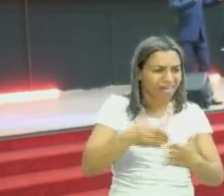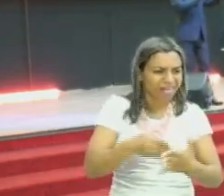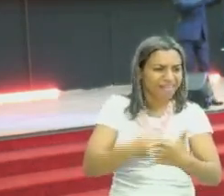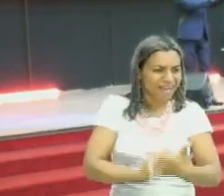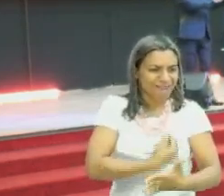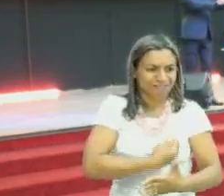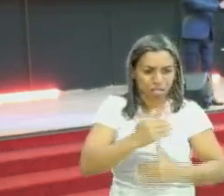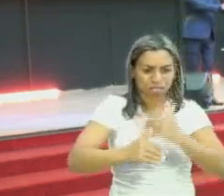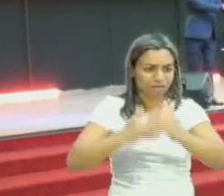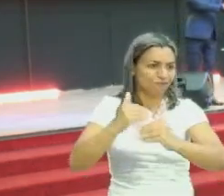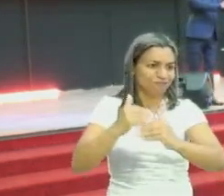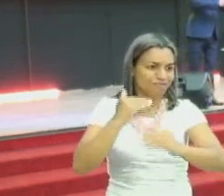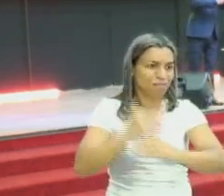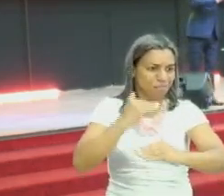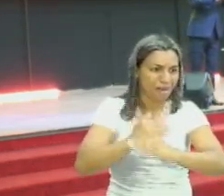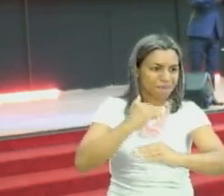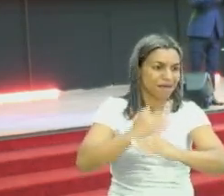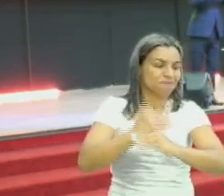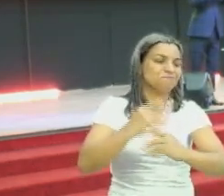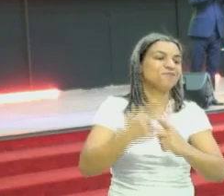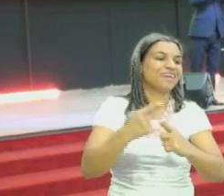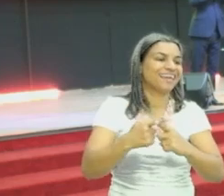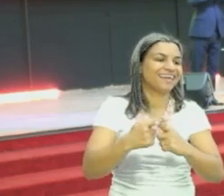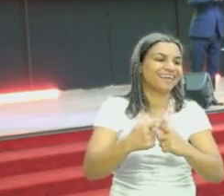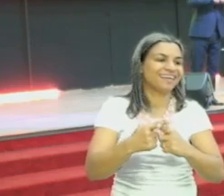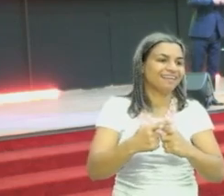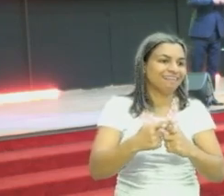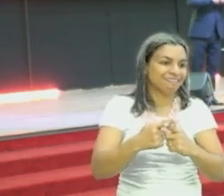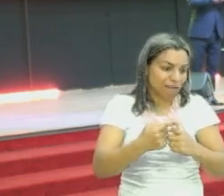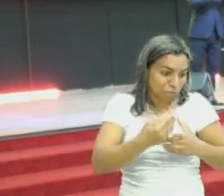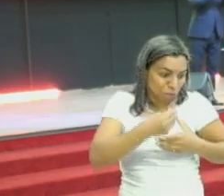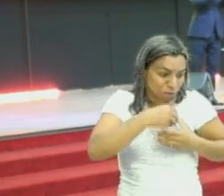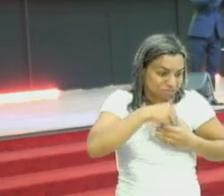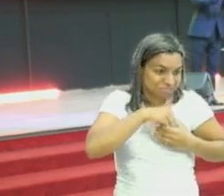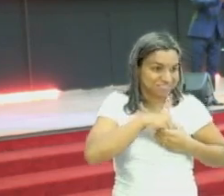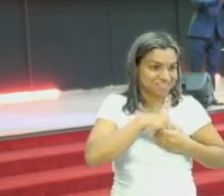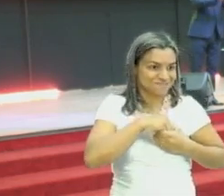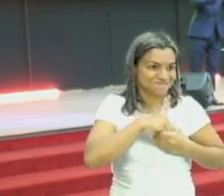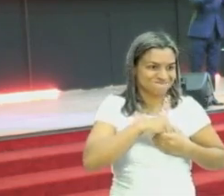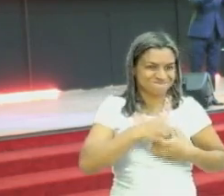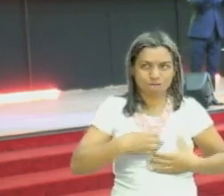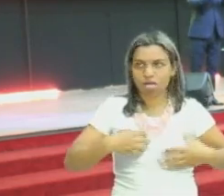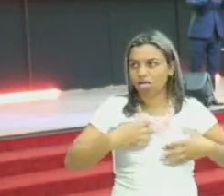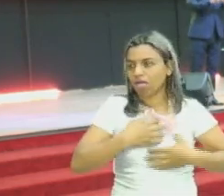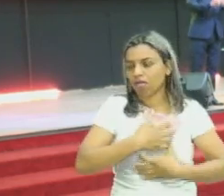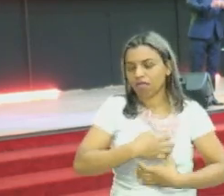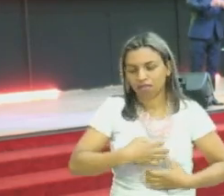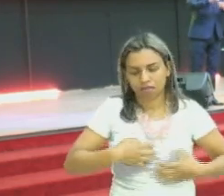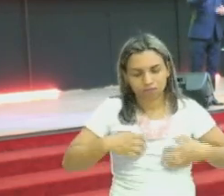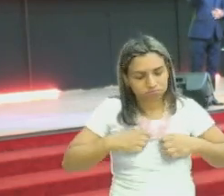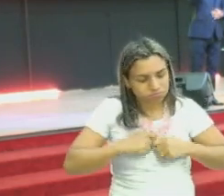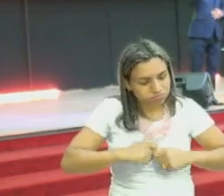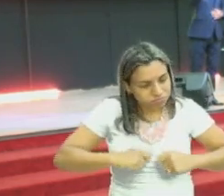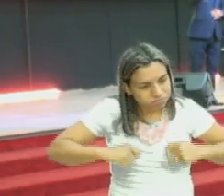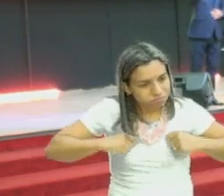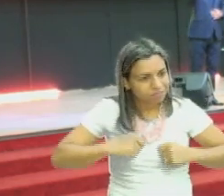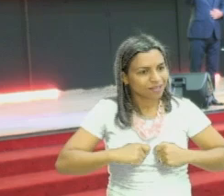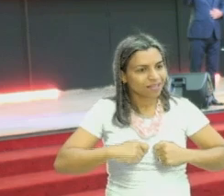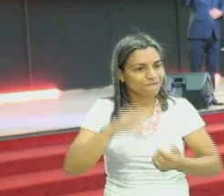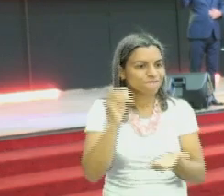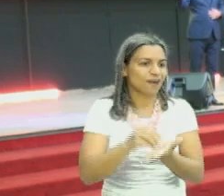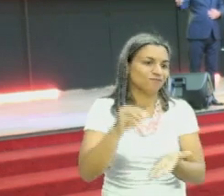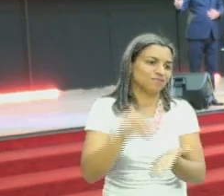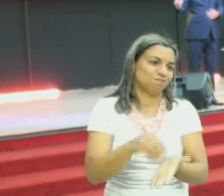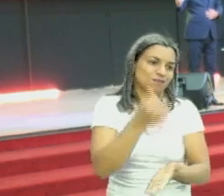com a vida estagnada? Porque ainda estão abrigando no coração mágoa, ressentimento